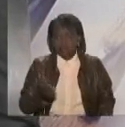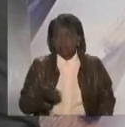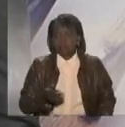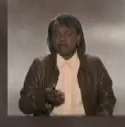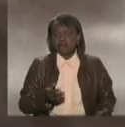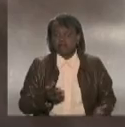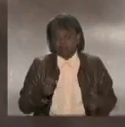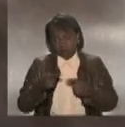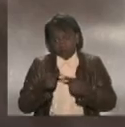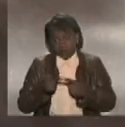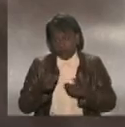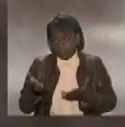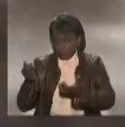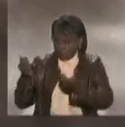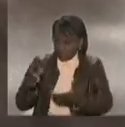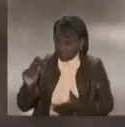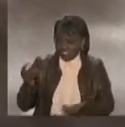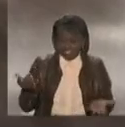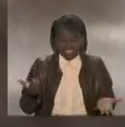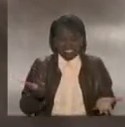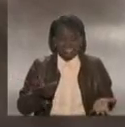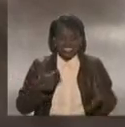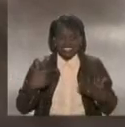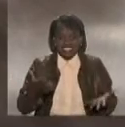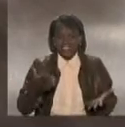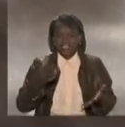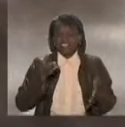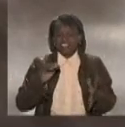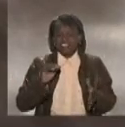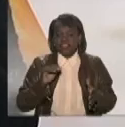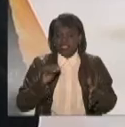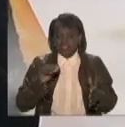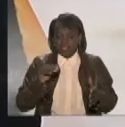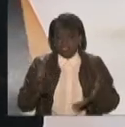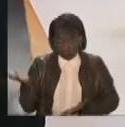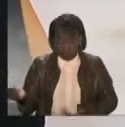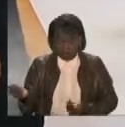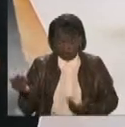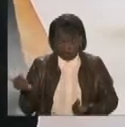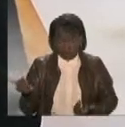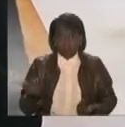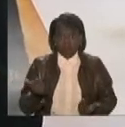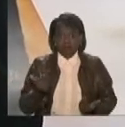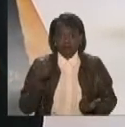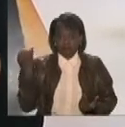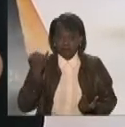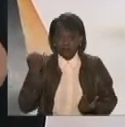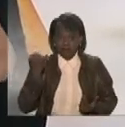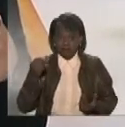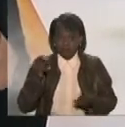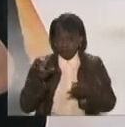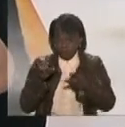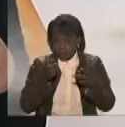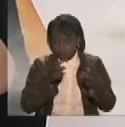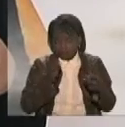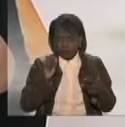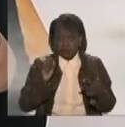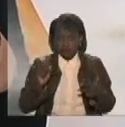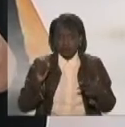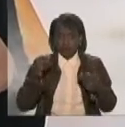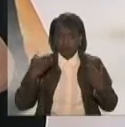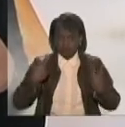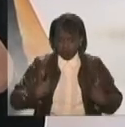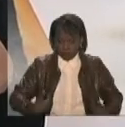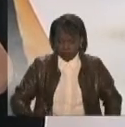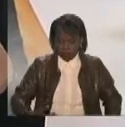gente? Tem a ver, deixa ela falar um pouquinho O processo da adolescência, é importante que a gente perceba que